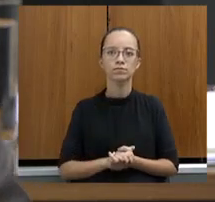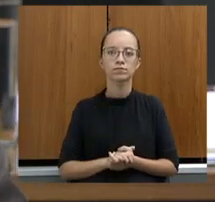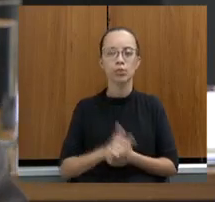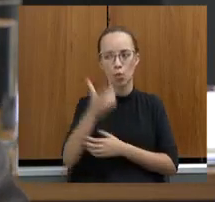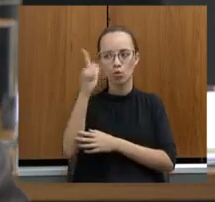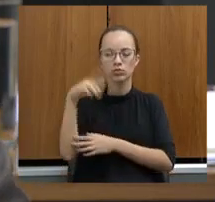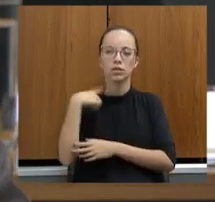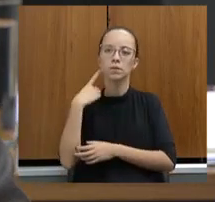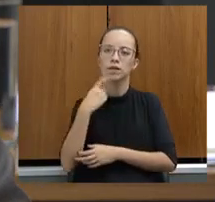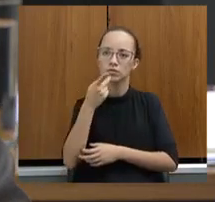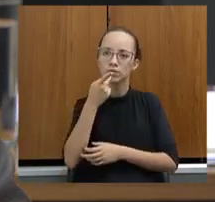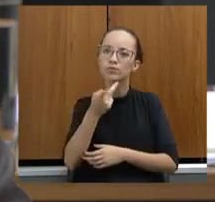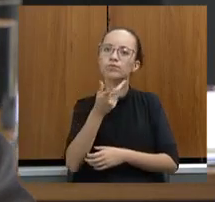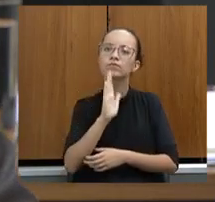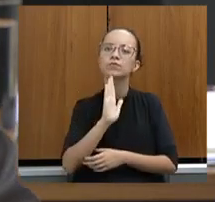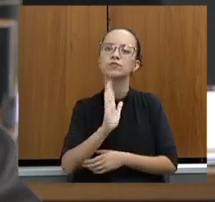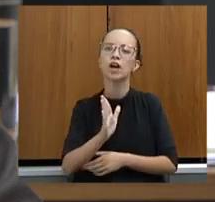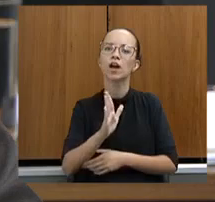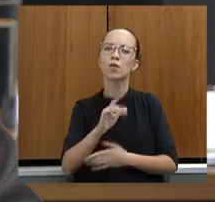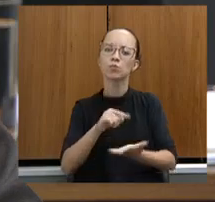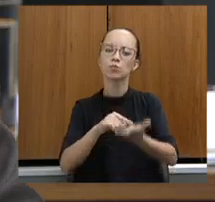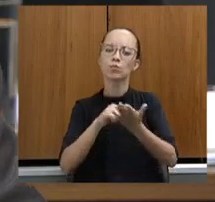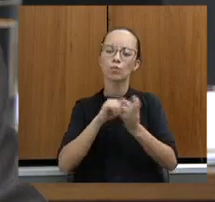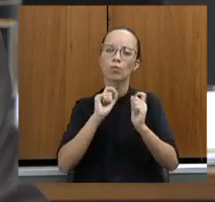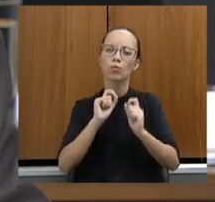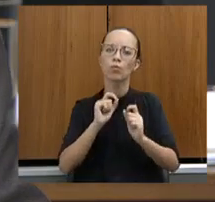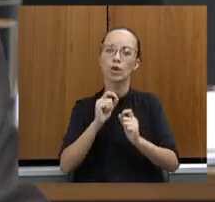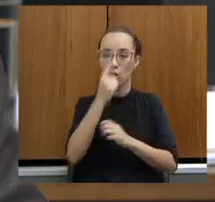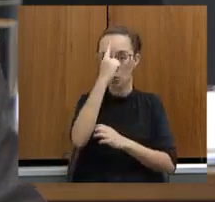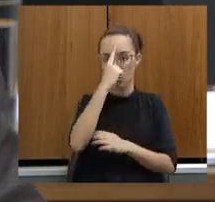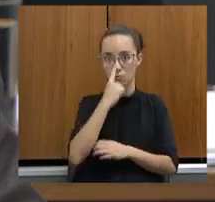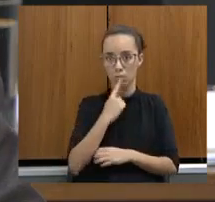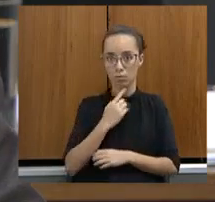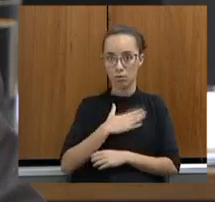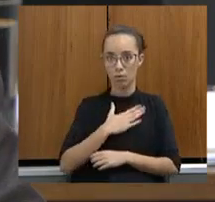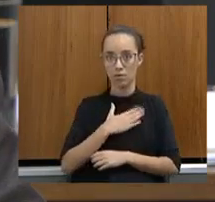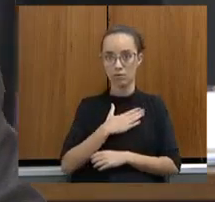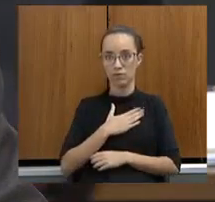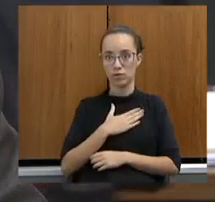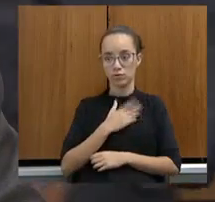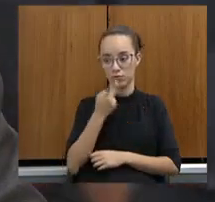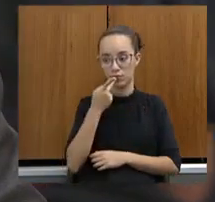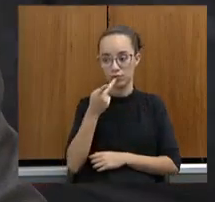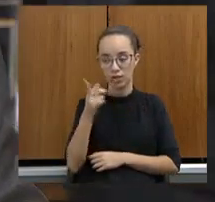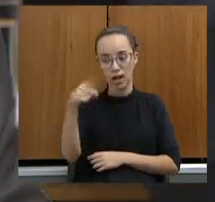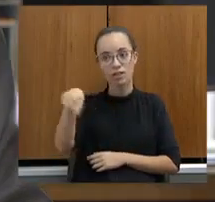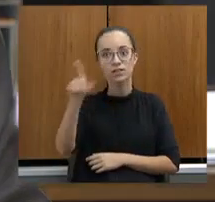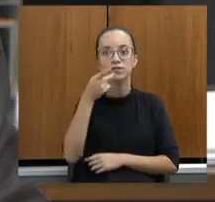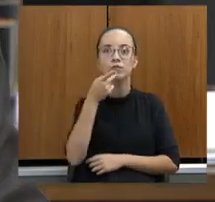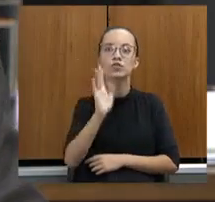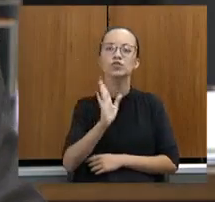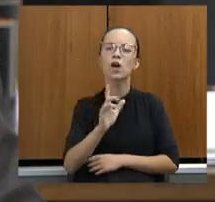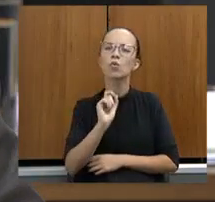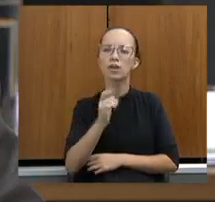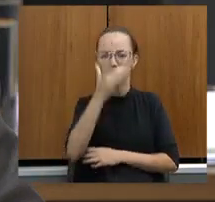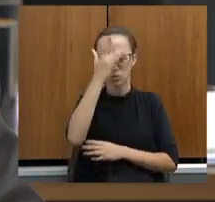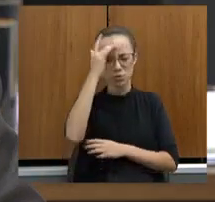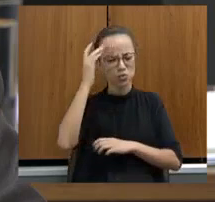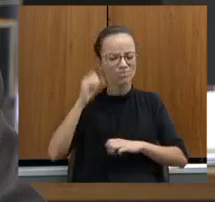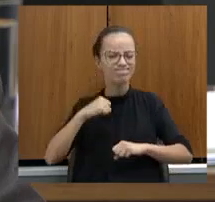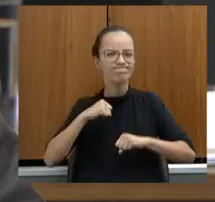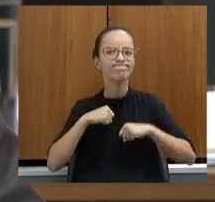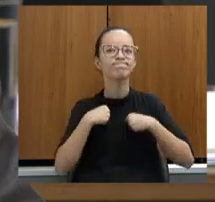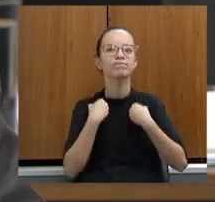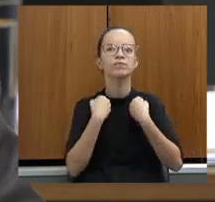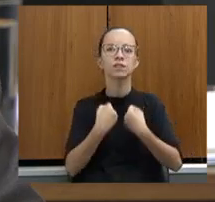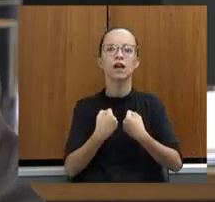oportunidade de trazer aqui um pouco do meu perfil enquanto parlamentar de ser uma pessoa muito dedicada ao